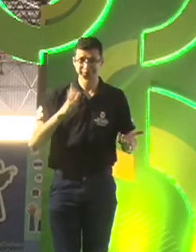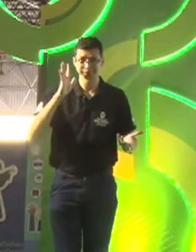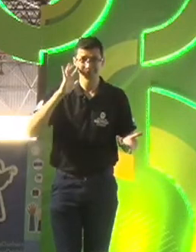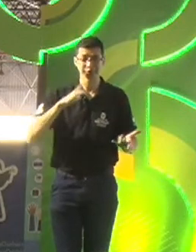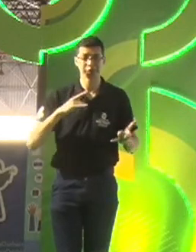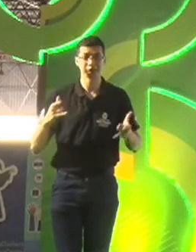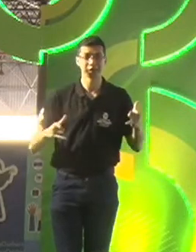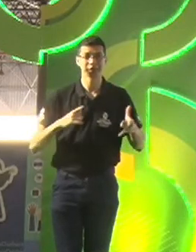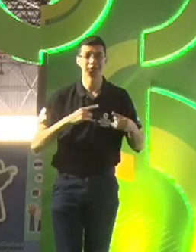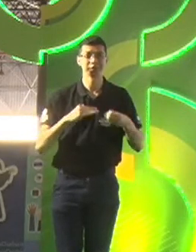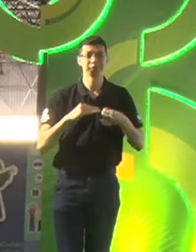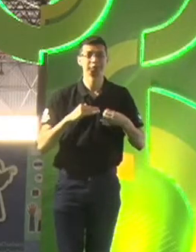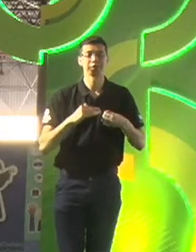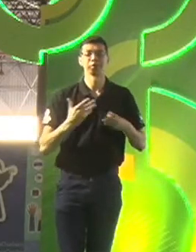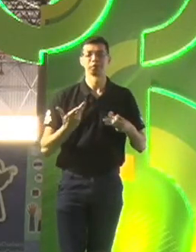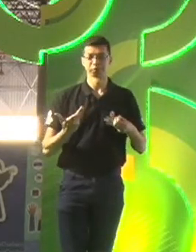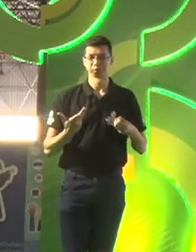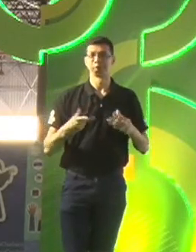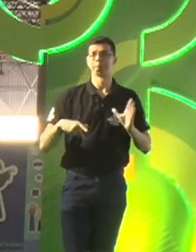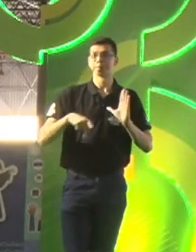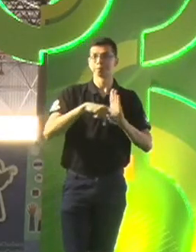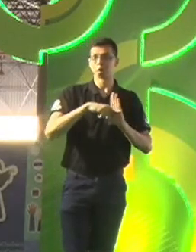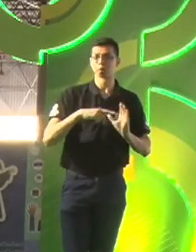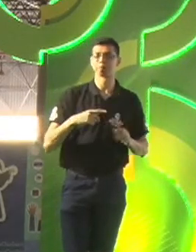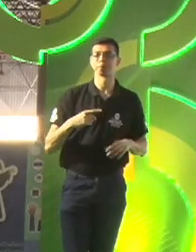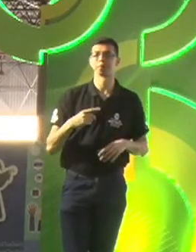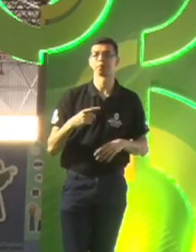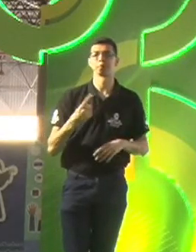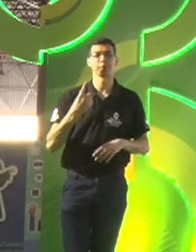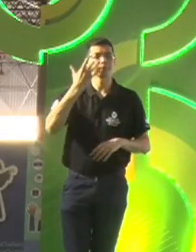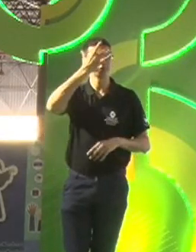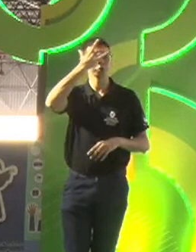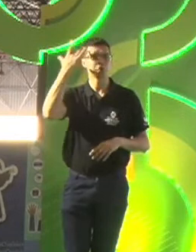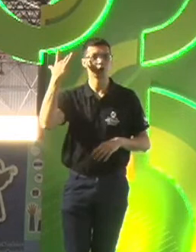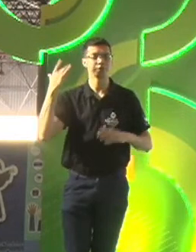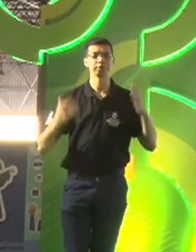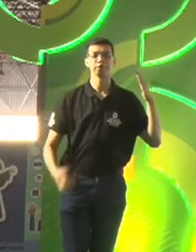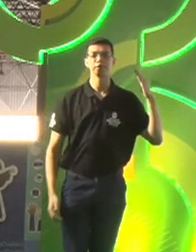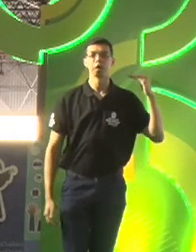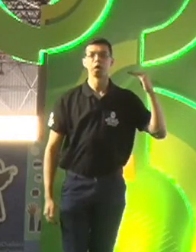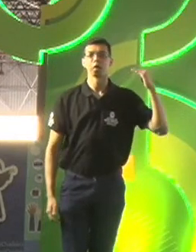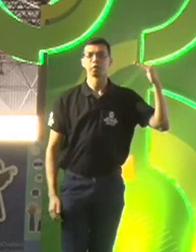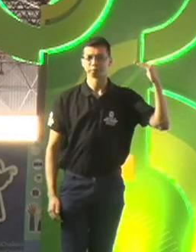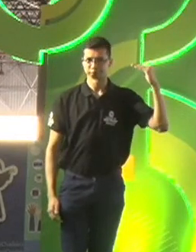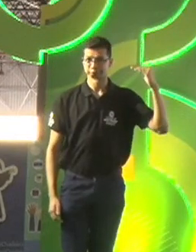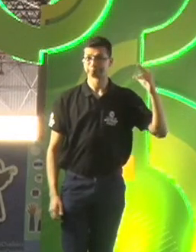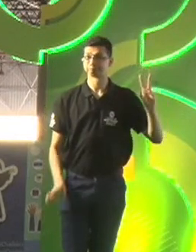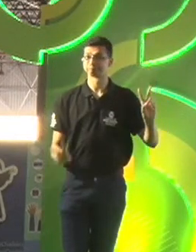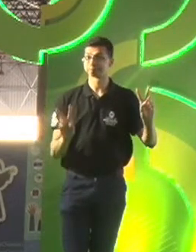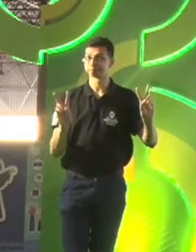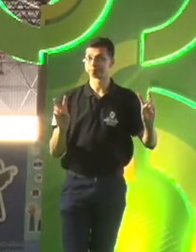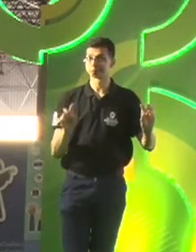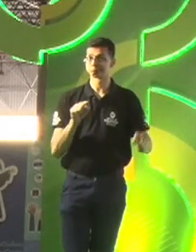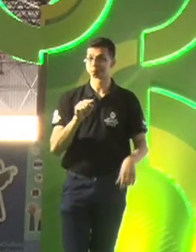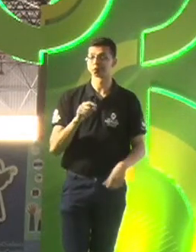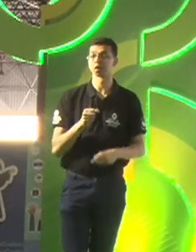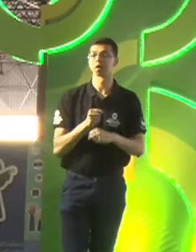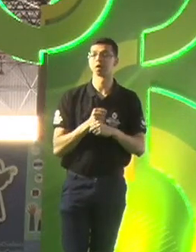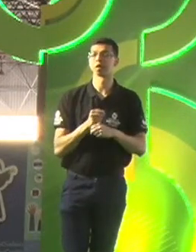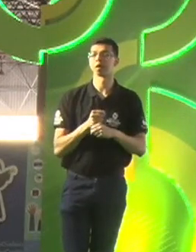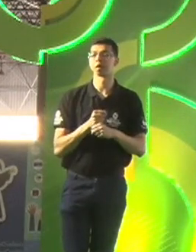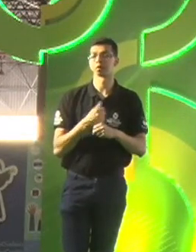dado Ultra sensíveis de uma celebridade isso é um ponto isso é um ponto ah o exames então não vou lembrar que